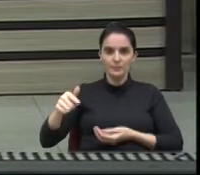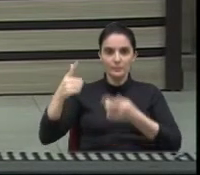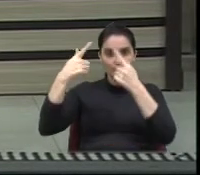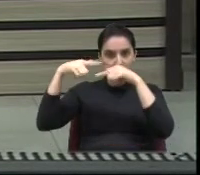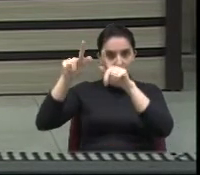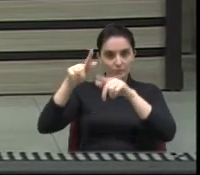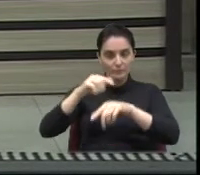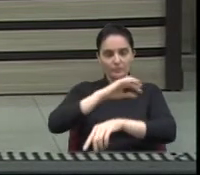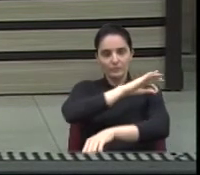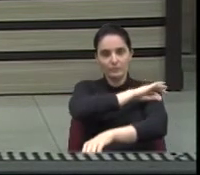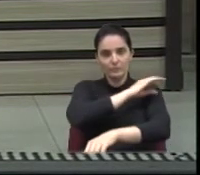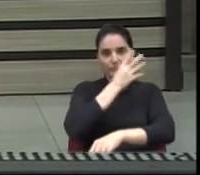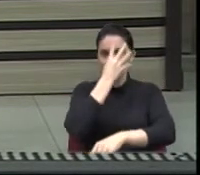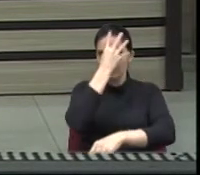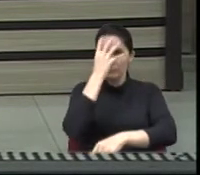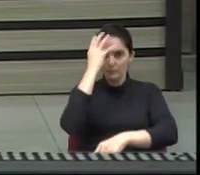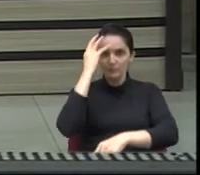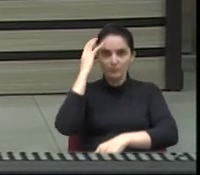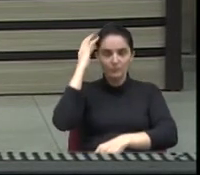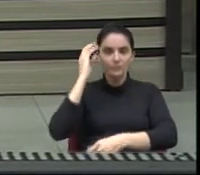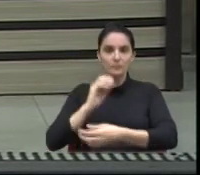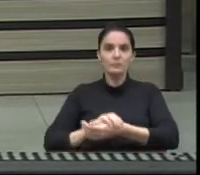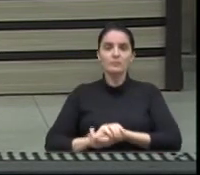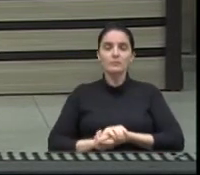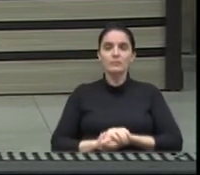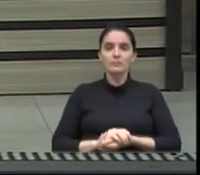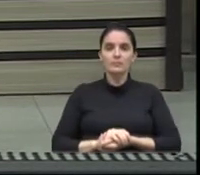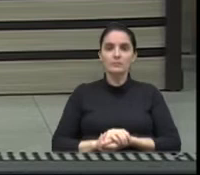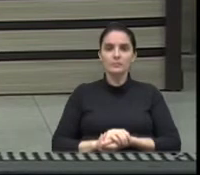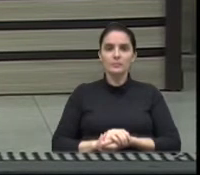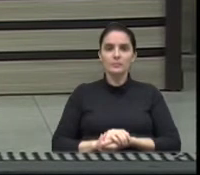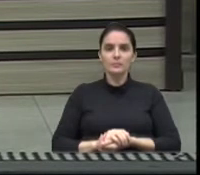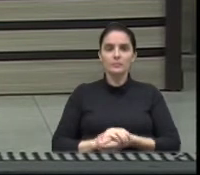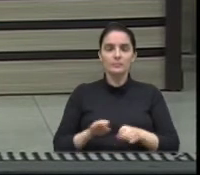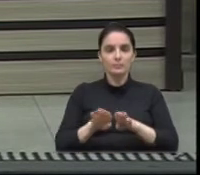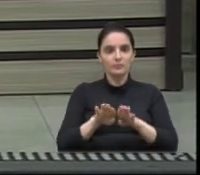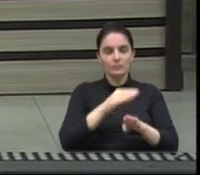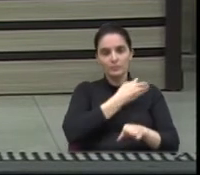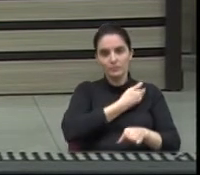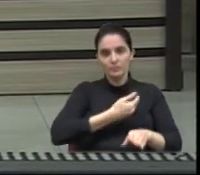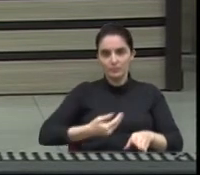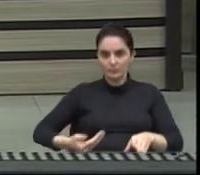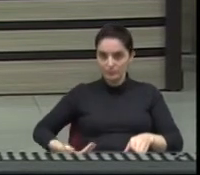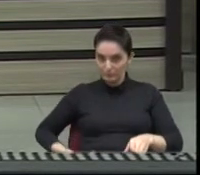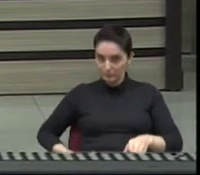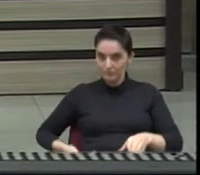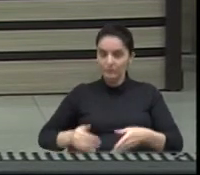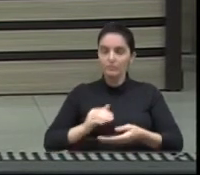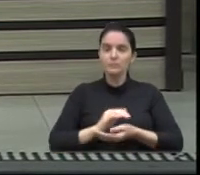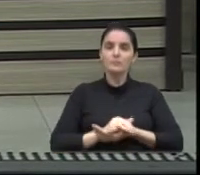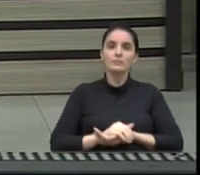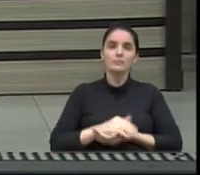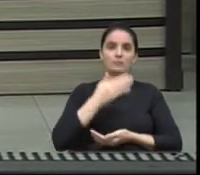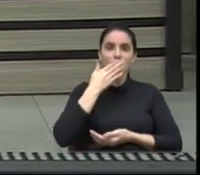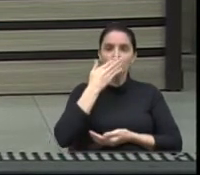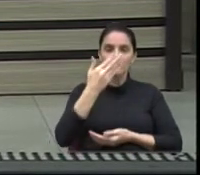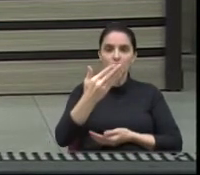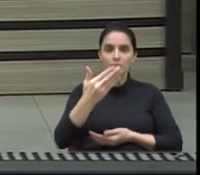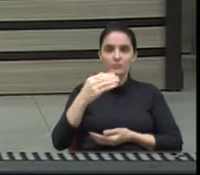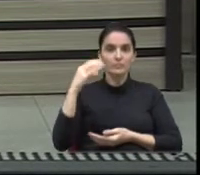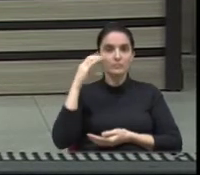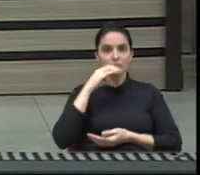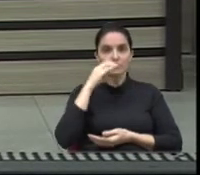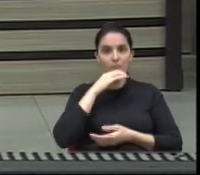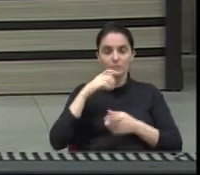prefeito Mário Celso Potion, para, bem como ao governador Geraldo Alckmin, para que sejam tomadas medidas emergenciais e se ampliar